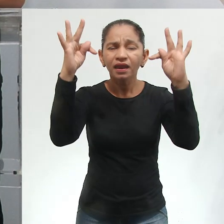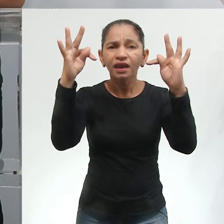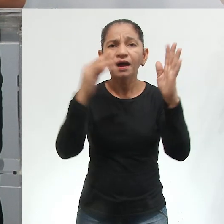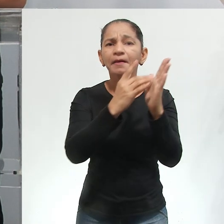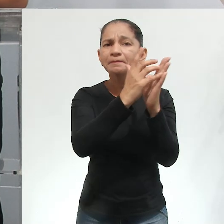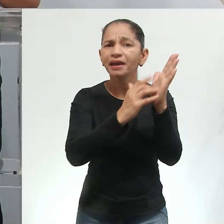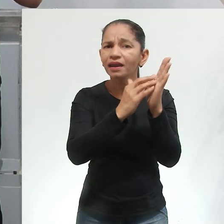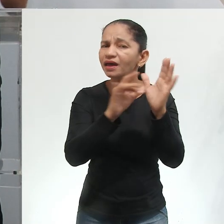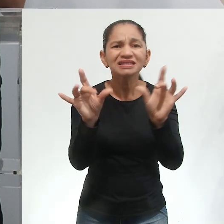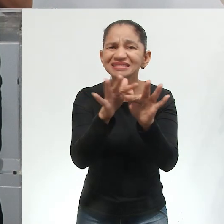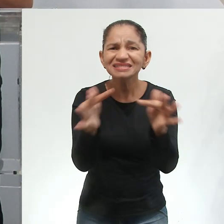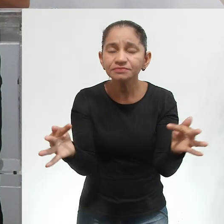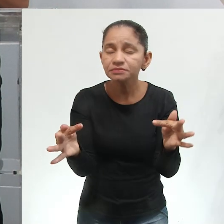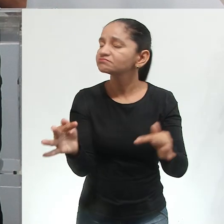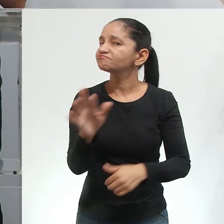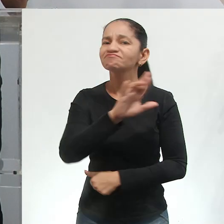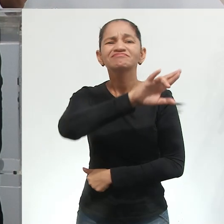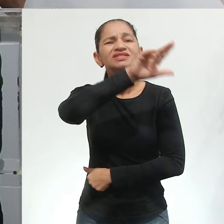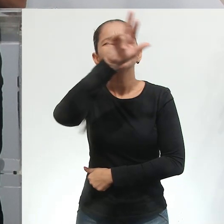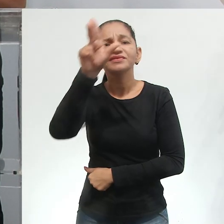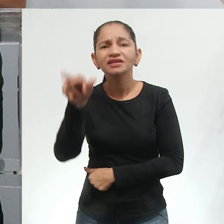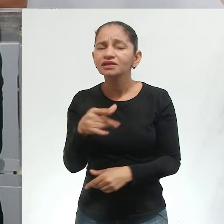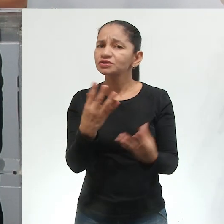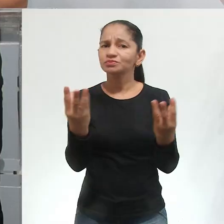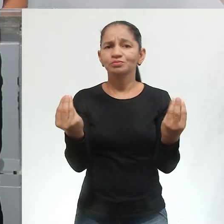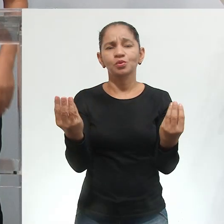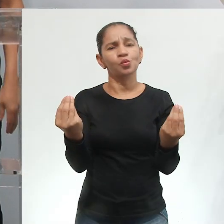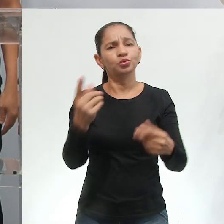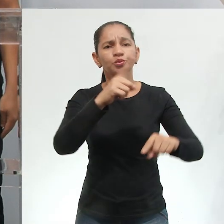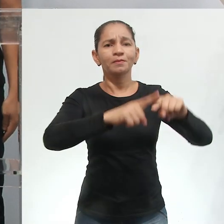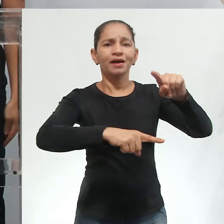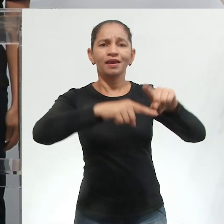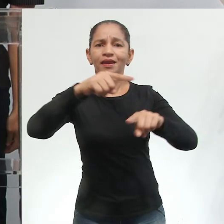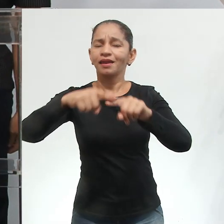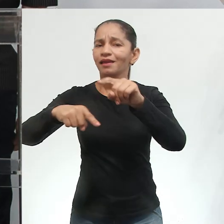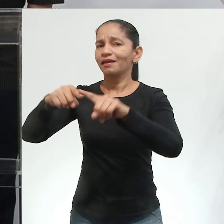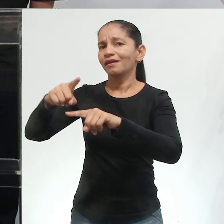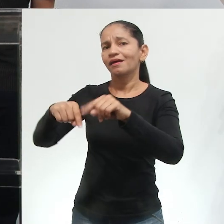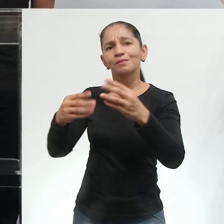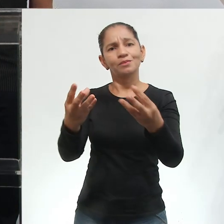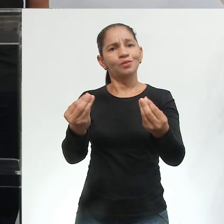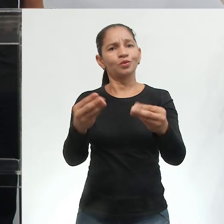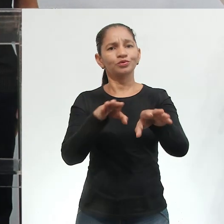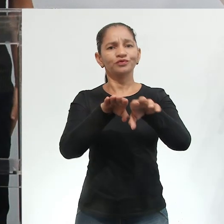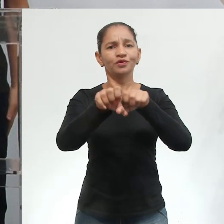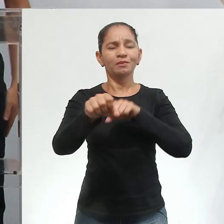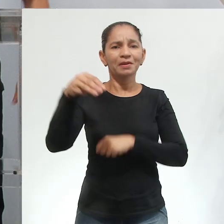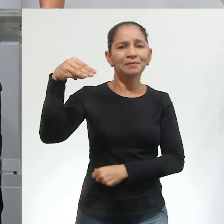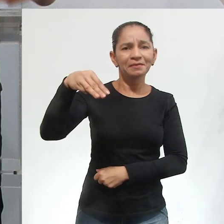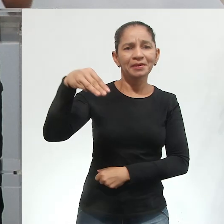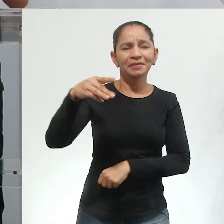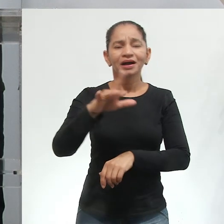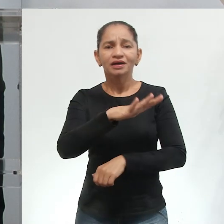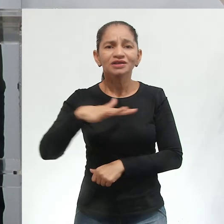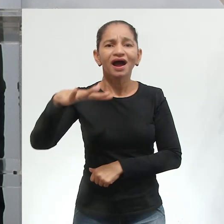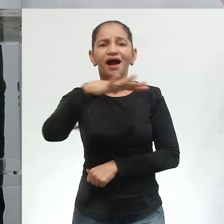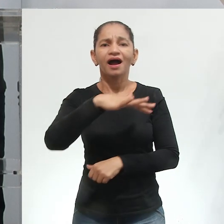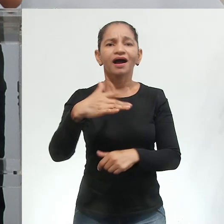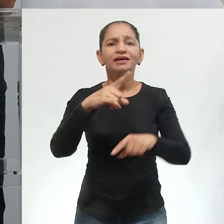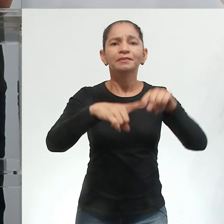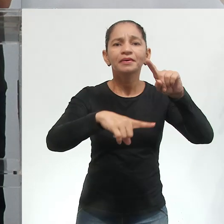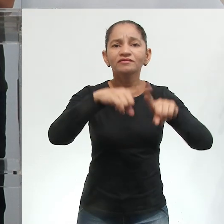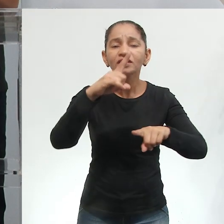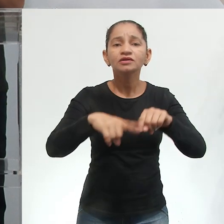digital para a gente trabalhar? Não, nós temos diversas outras maneiras de encarar a formação matemática com